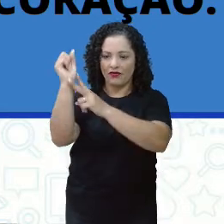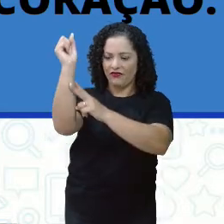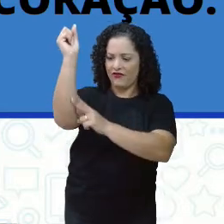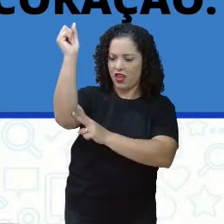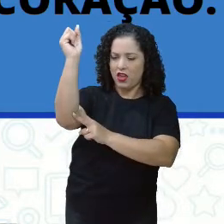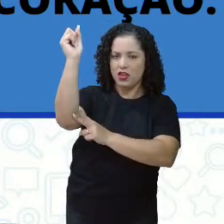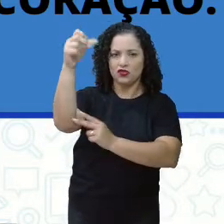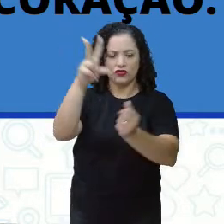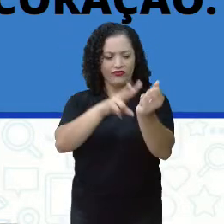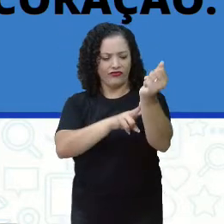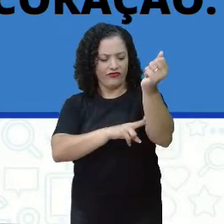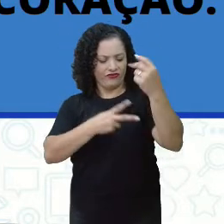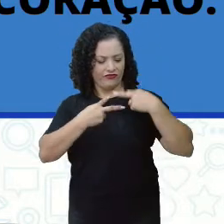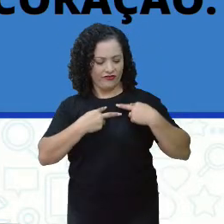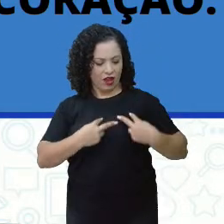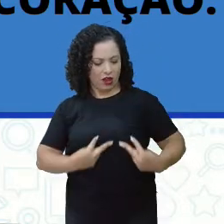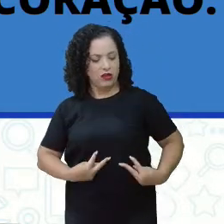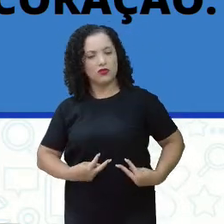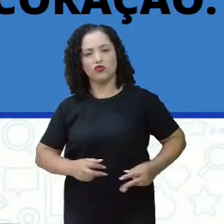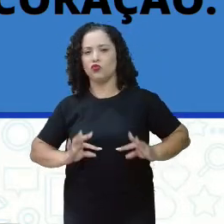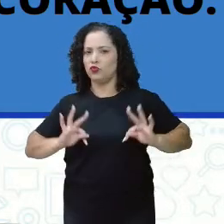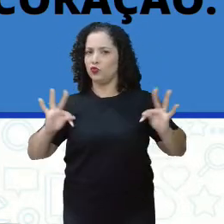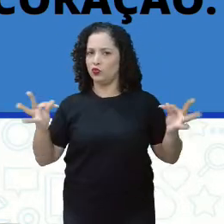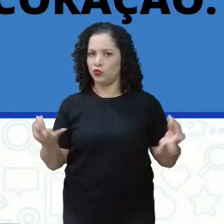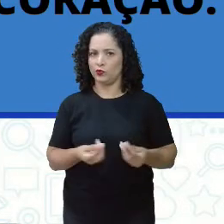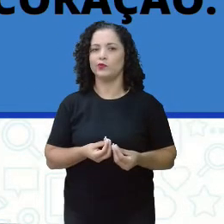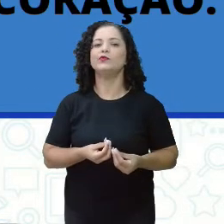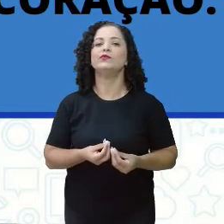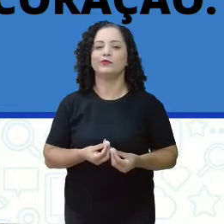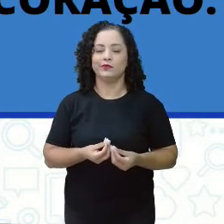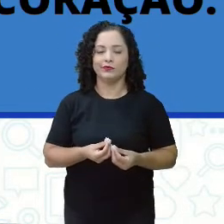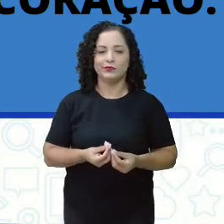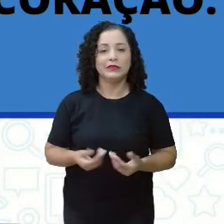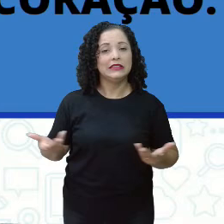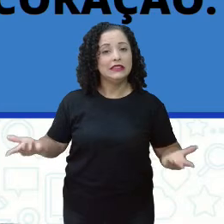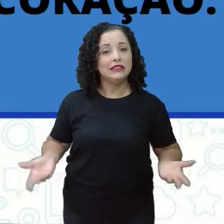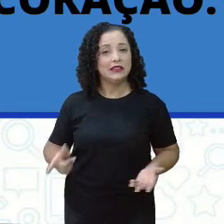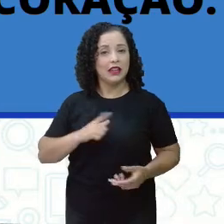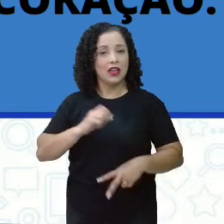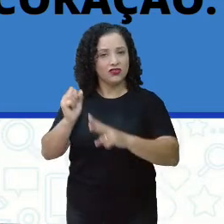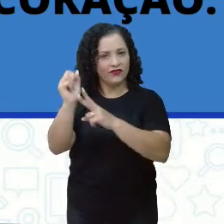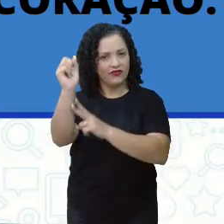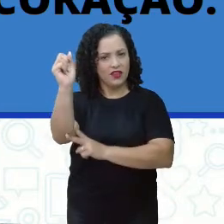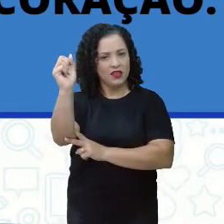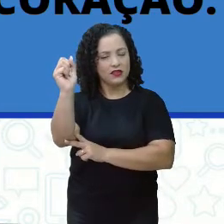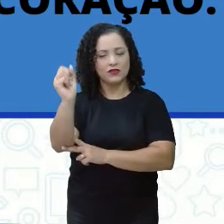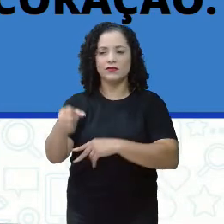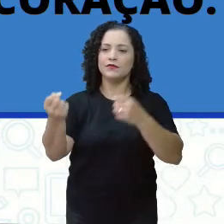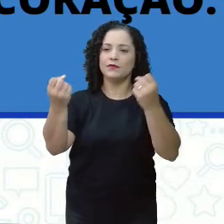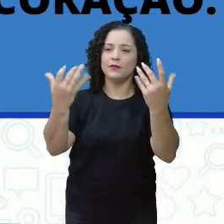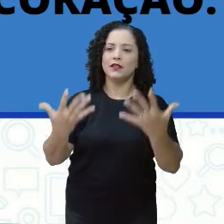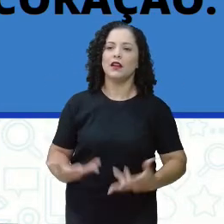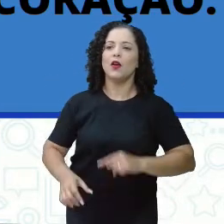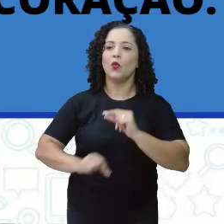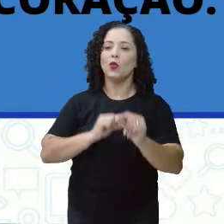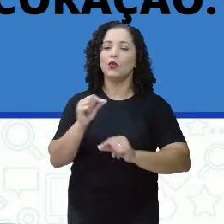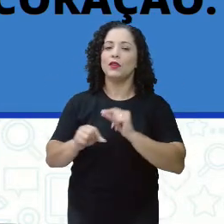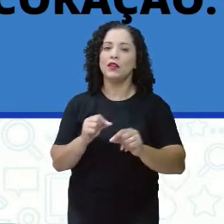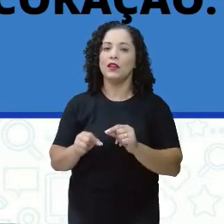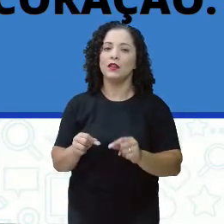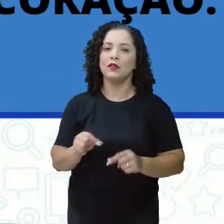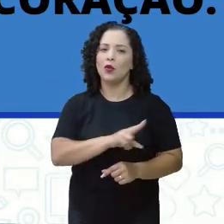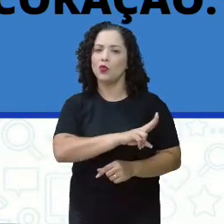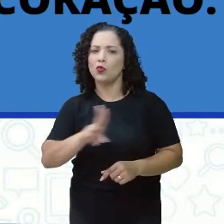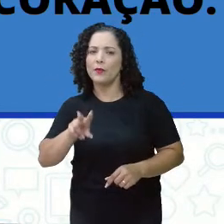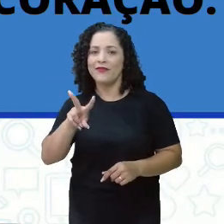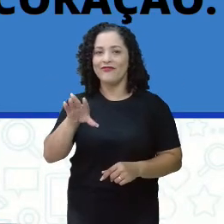vasos que chegam ao nosso coração, né? E aí, na questão das veias, aquela história que eu estava contando, eles antes receberam o nome porque